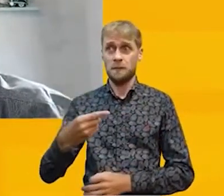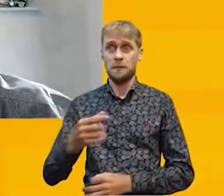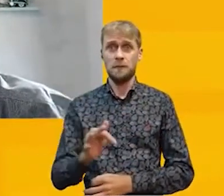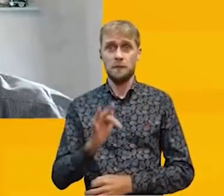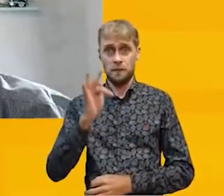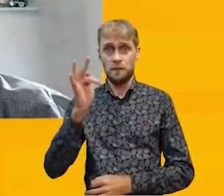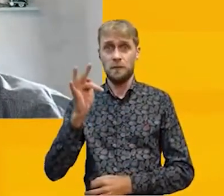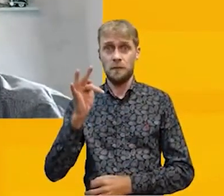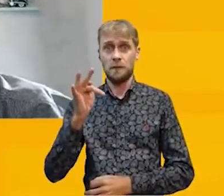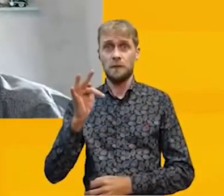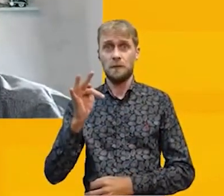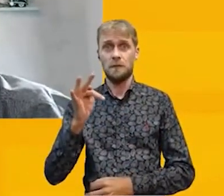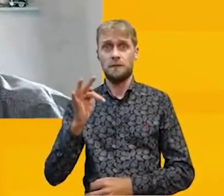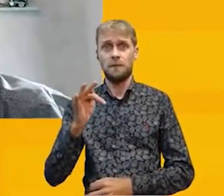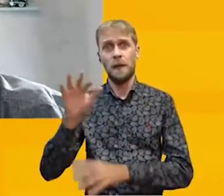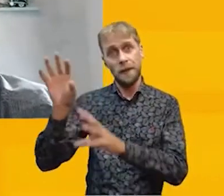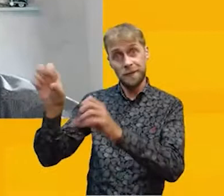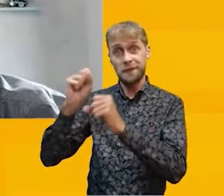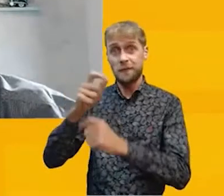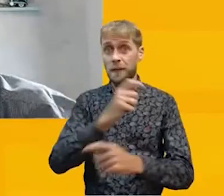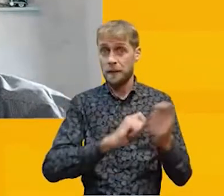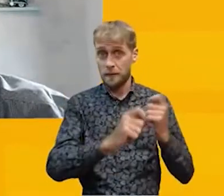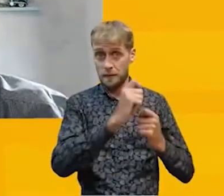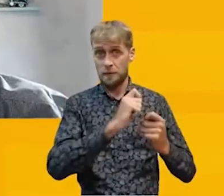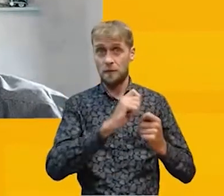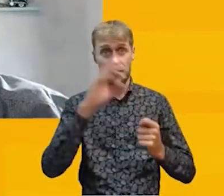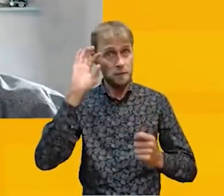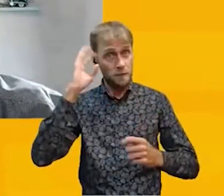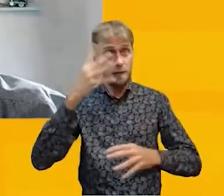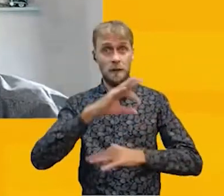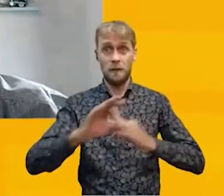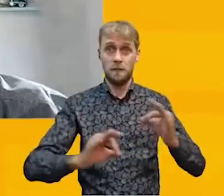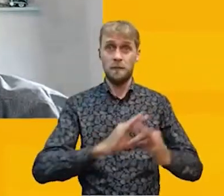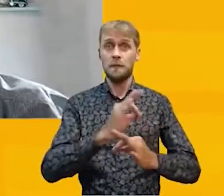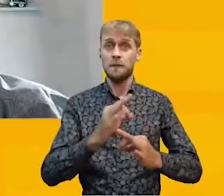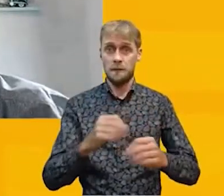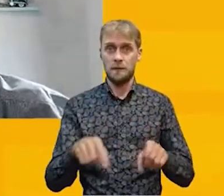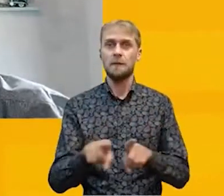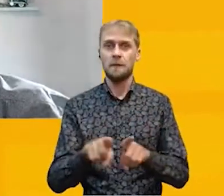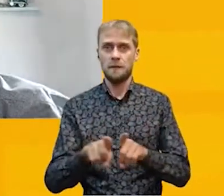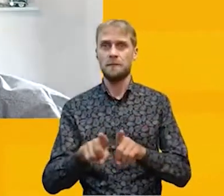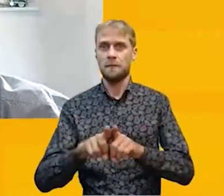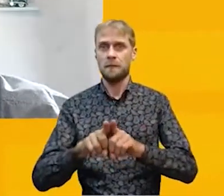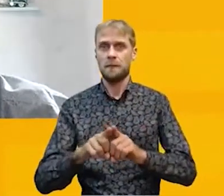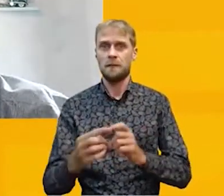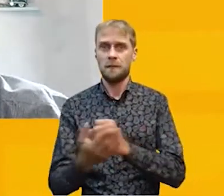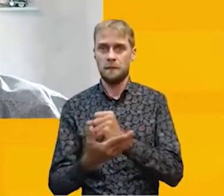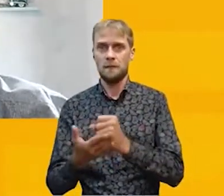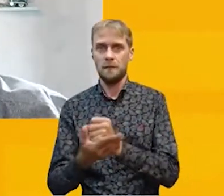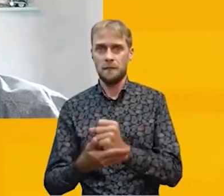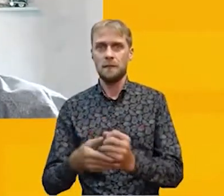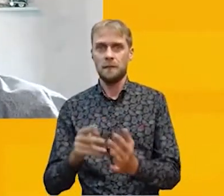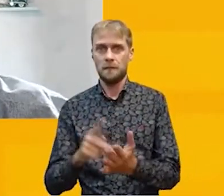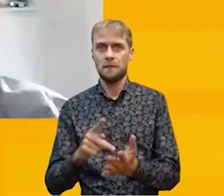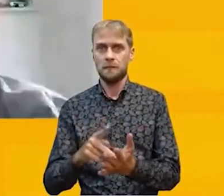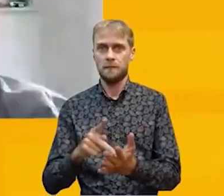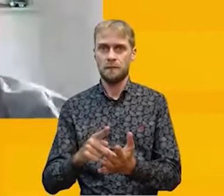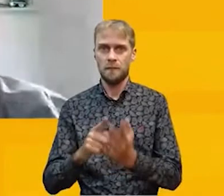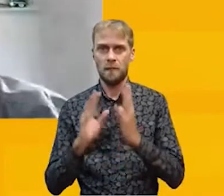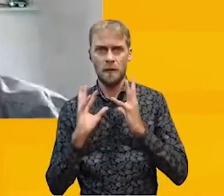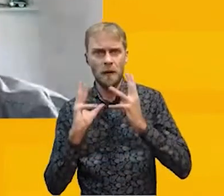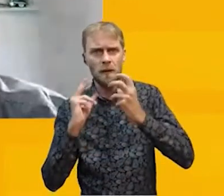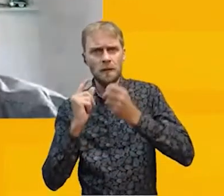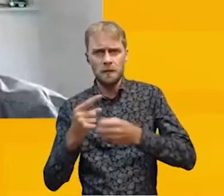da atração de investidores e de elaboração de projetos, já com uma base definida de todos